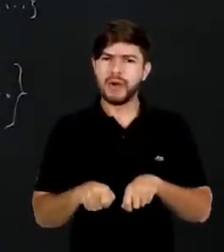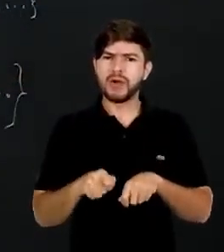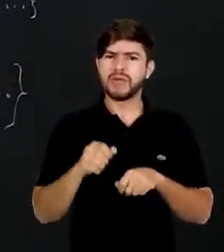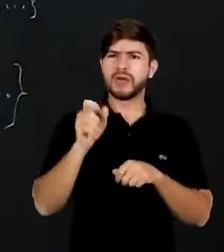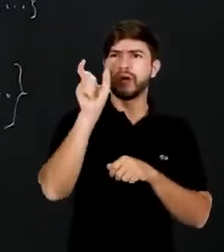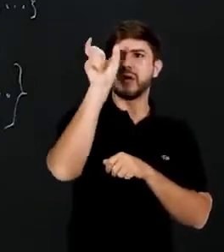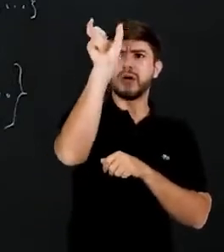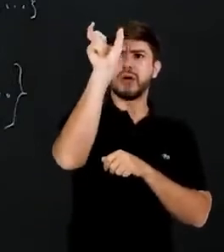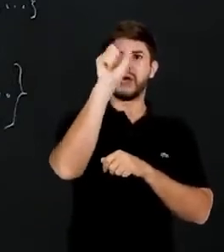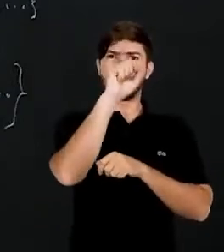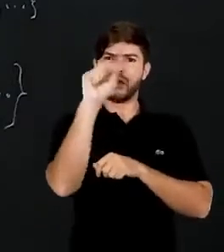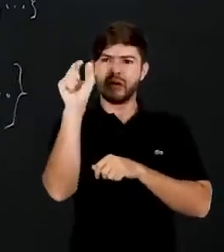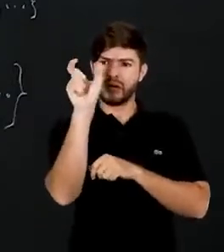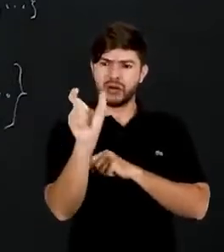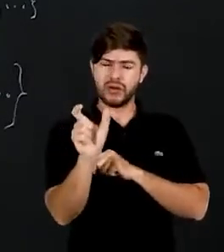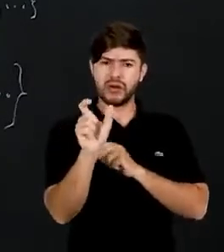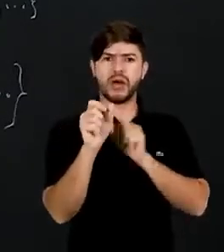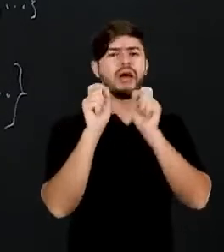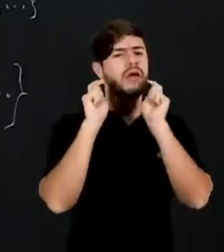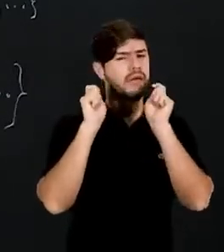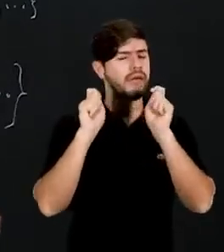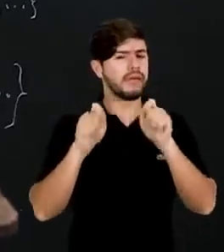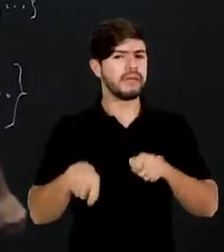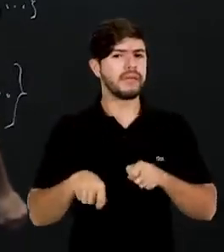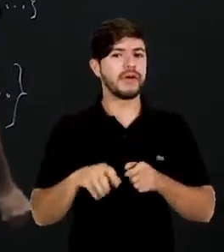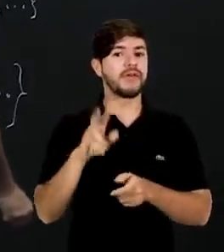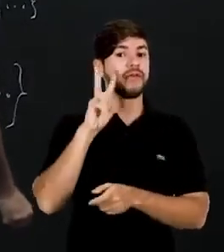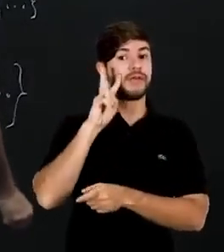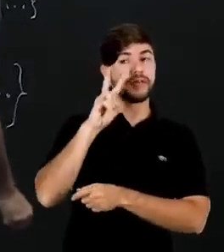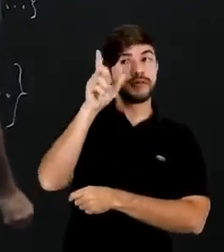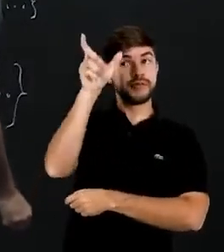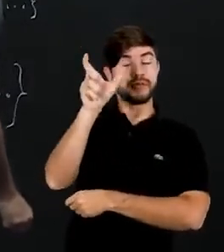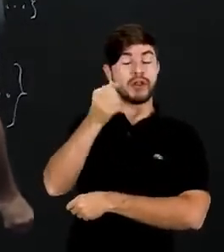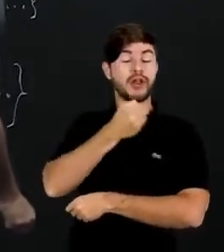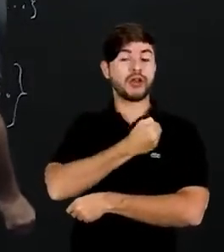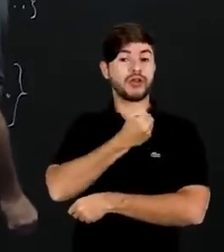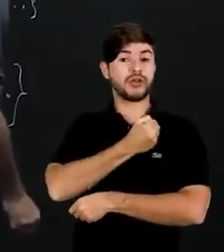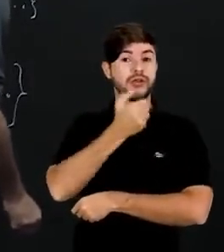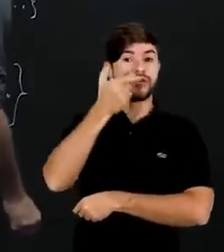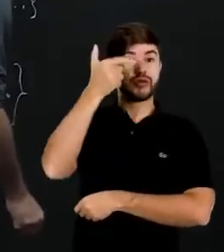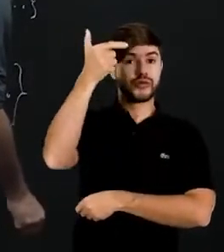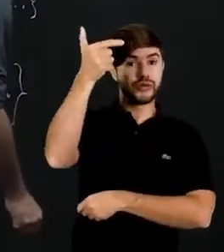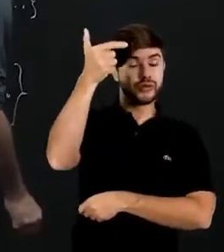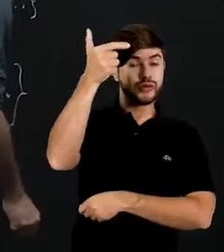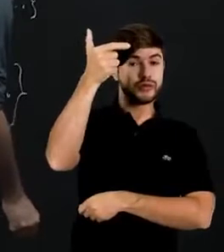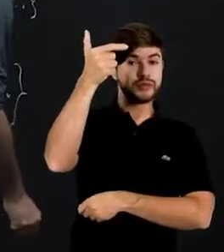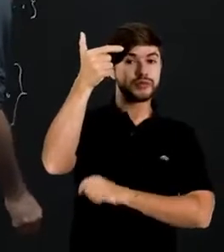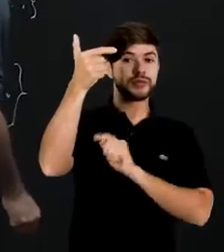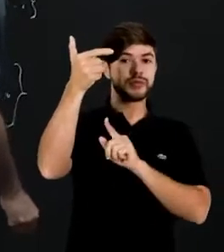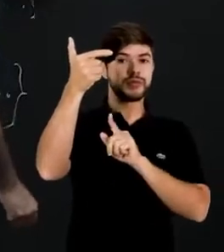fração? Pode. Reparem que esse número 2, de repente também,